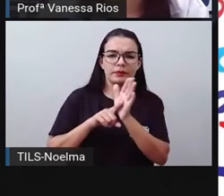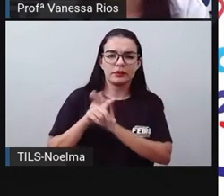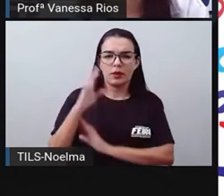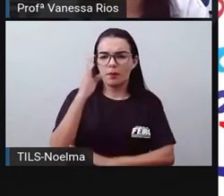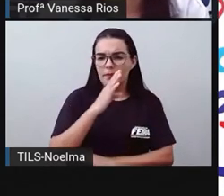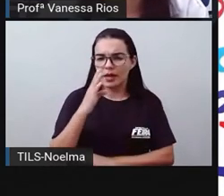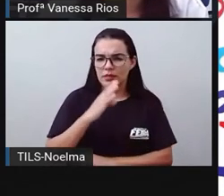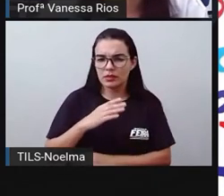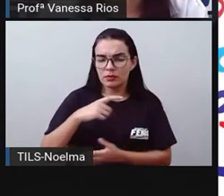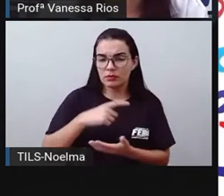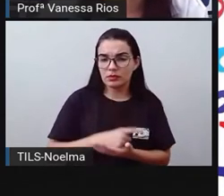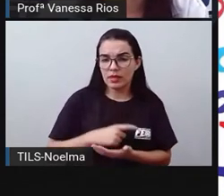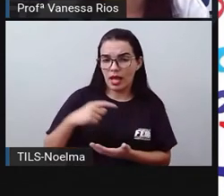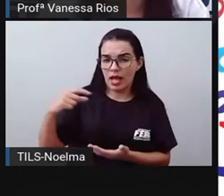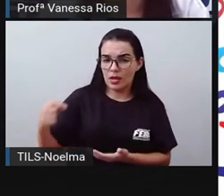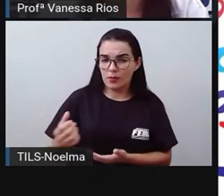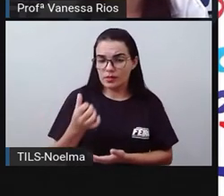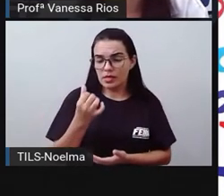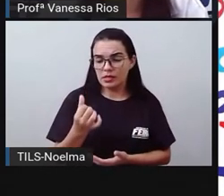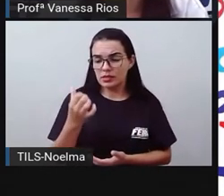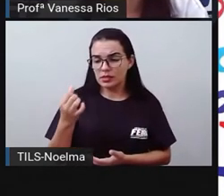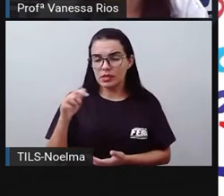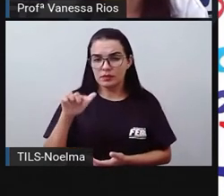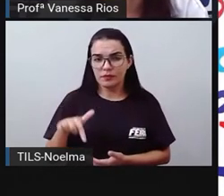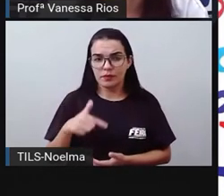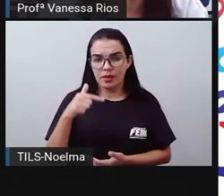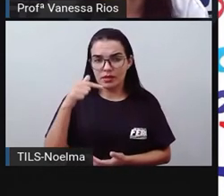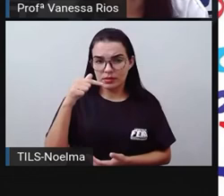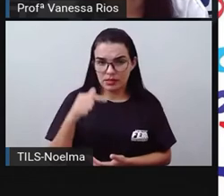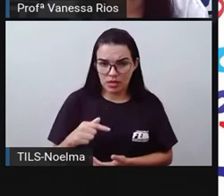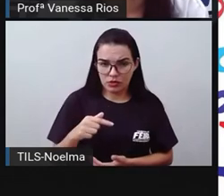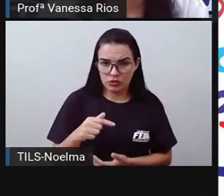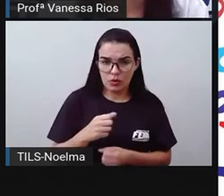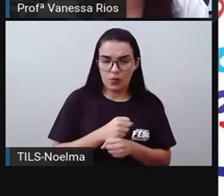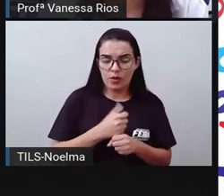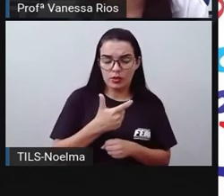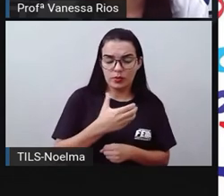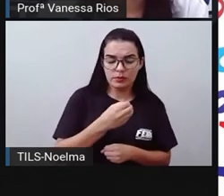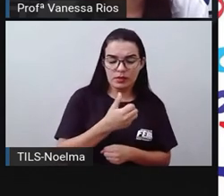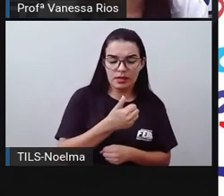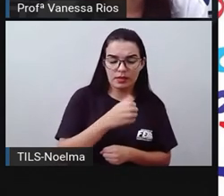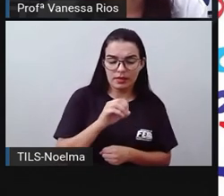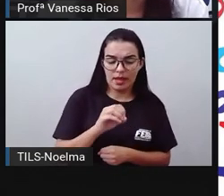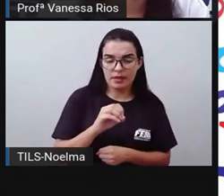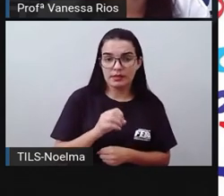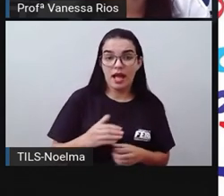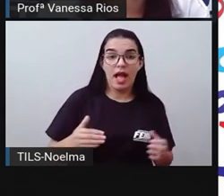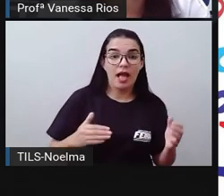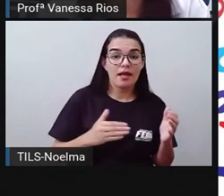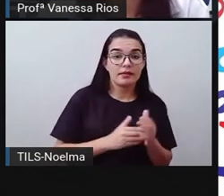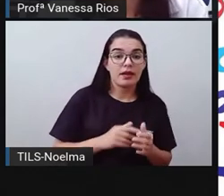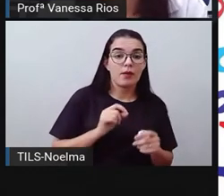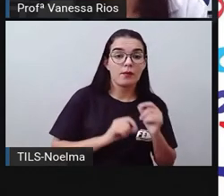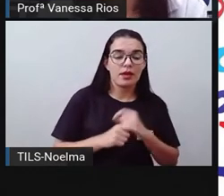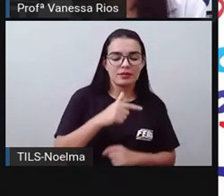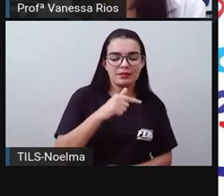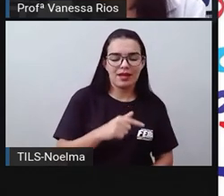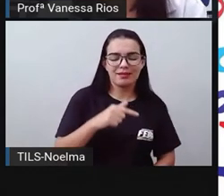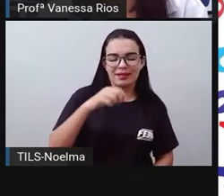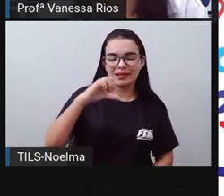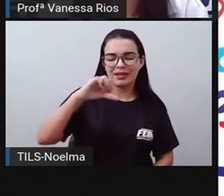66,7 milhões de toneladas de lixo em 2010 para 79,1 milhões